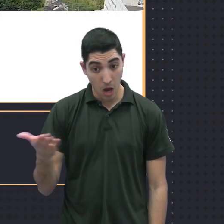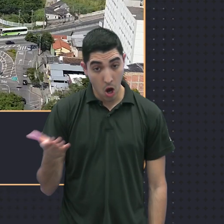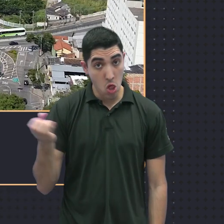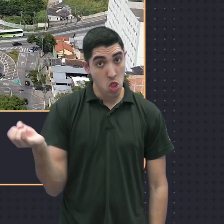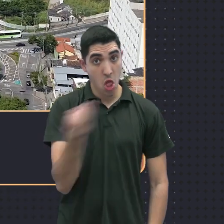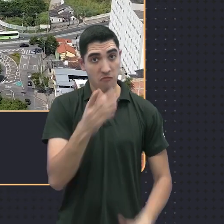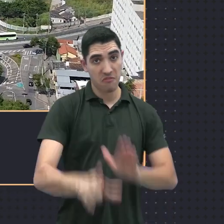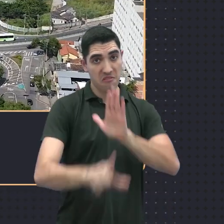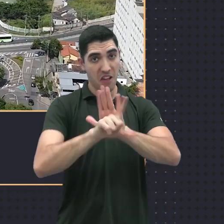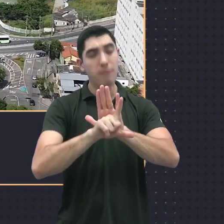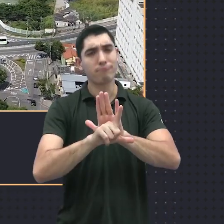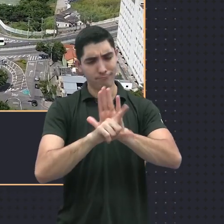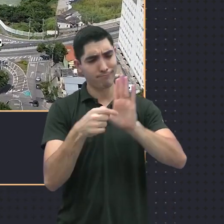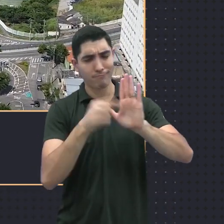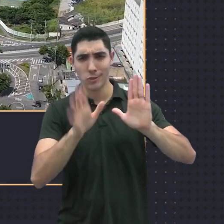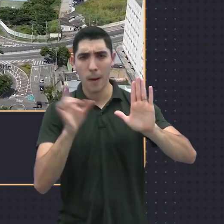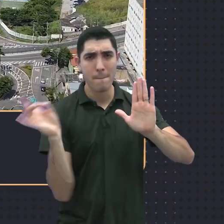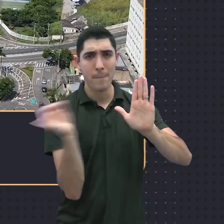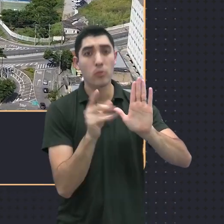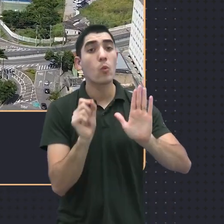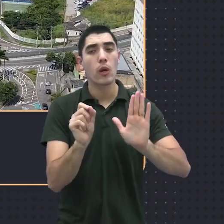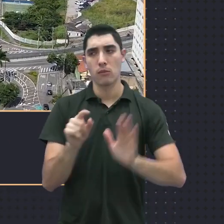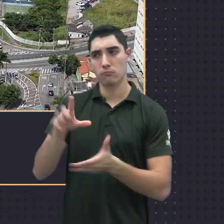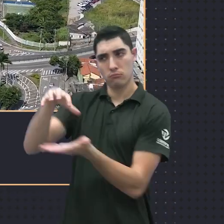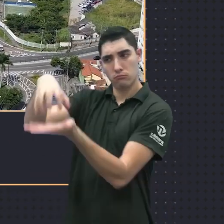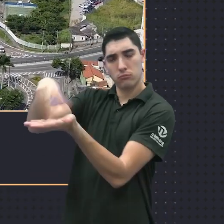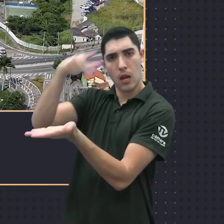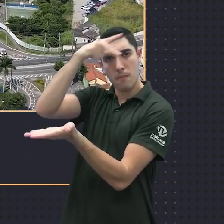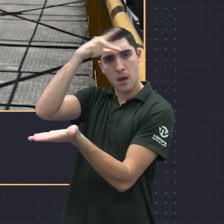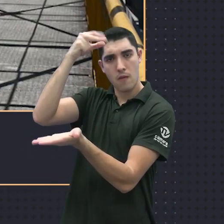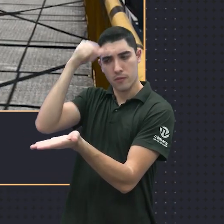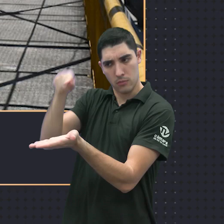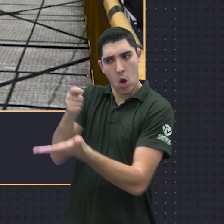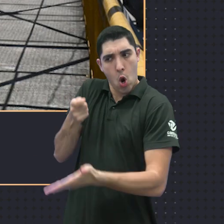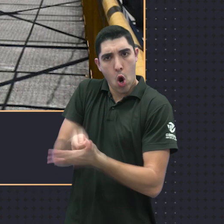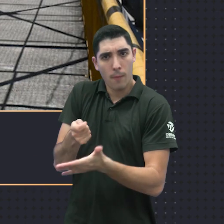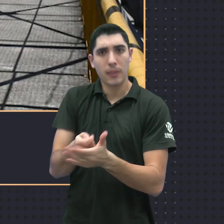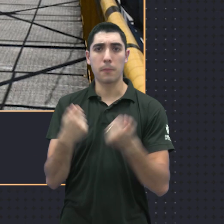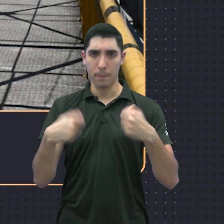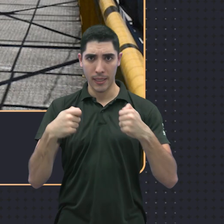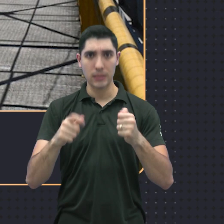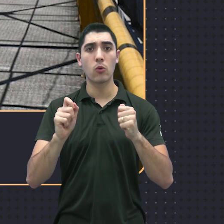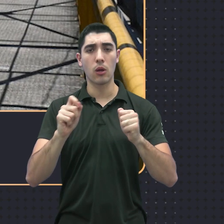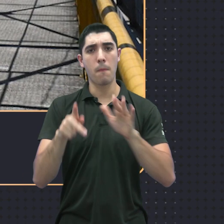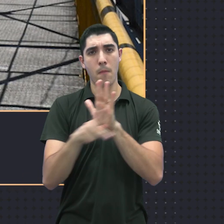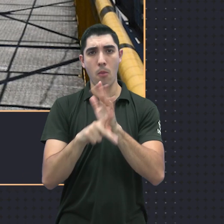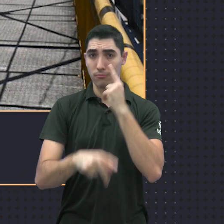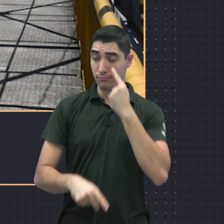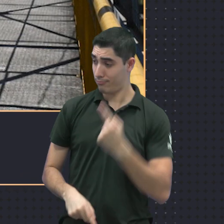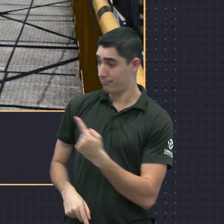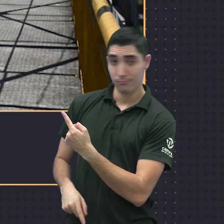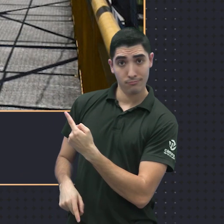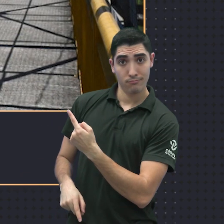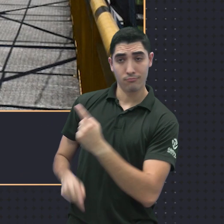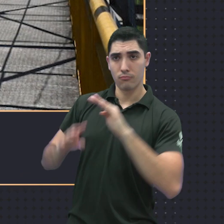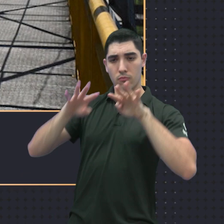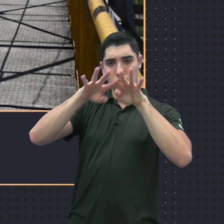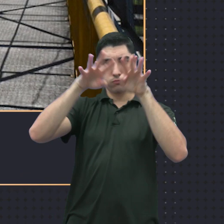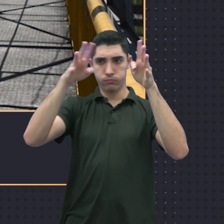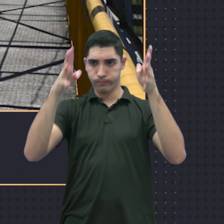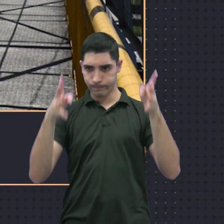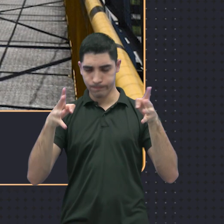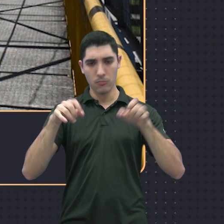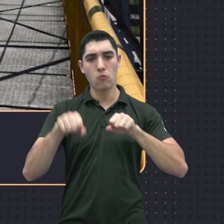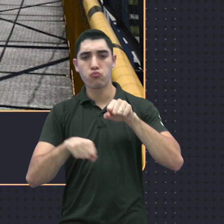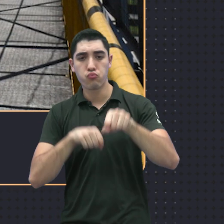Agora é lei. Já está em vigor a lei que obriga o poder público a instalar grades de proteção do tipo gaiolas em